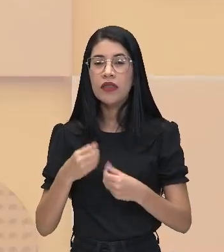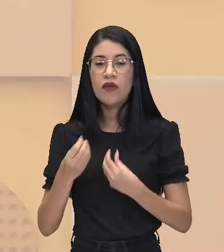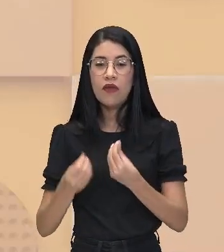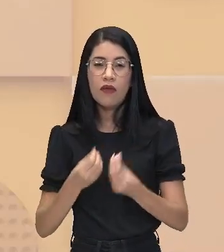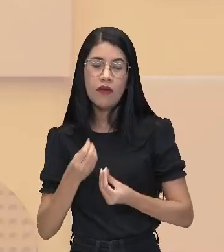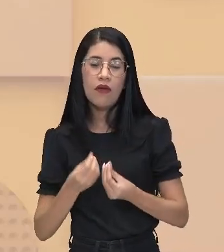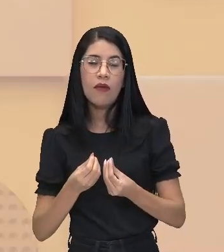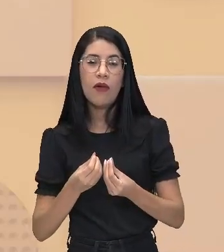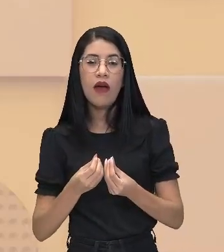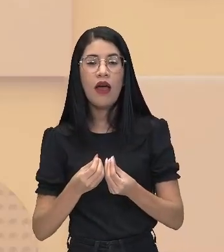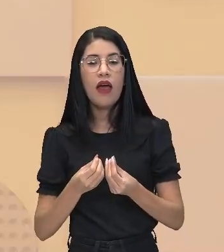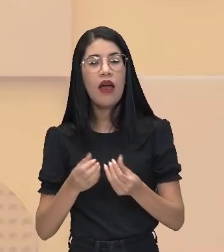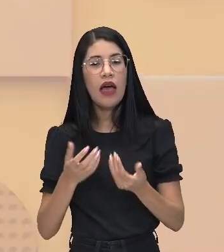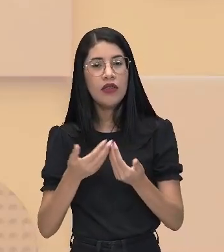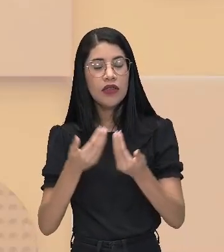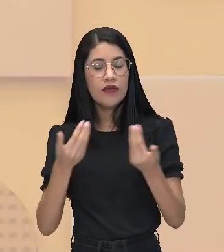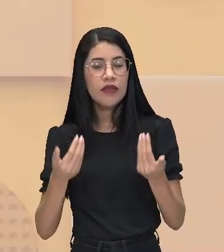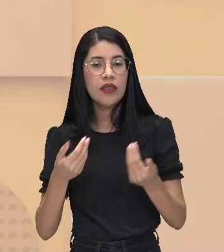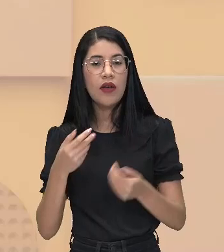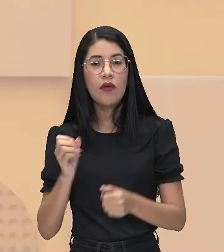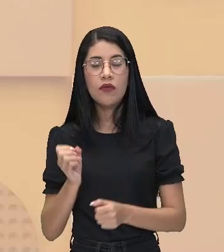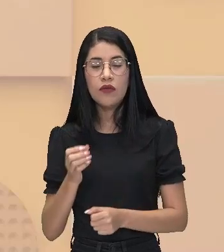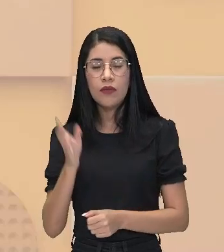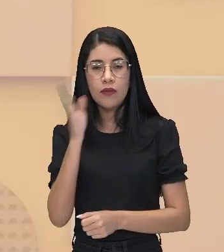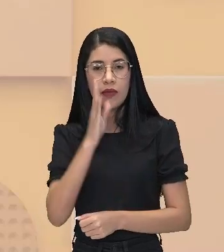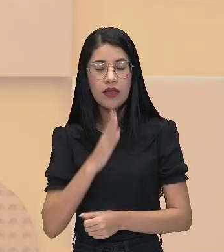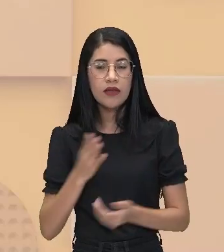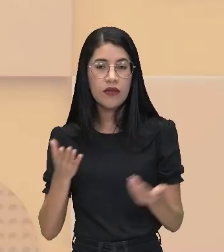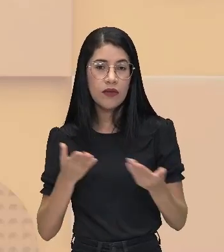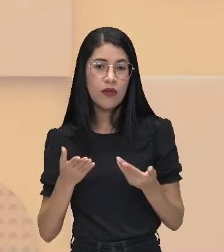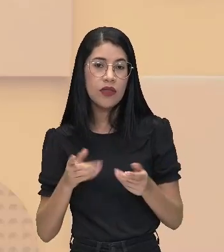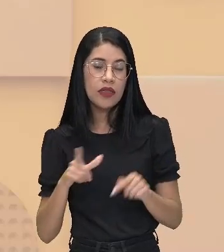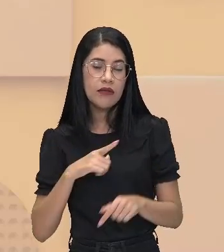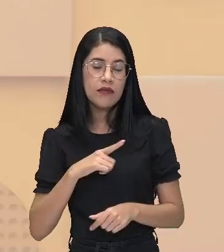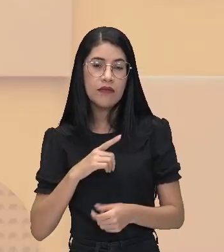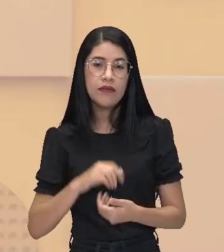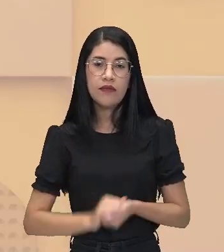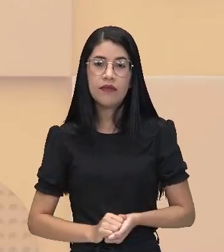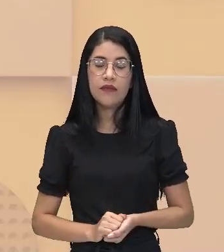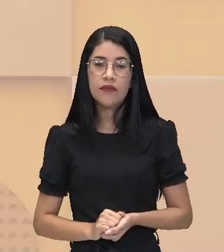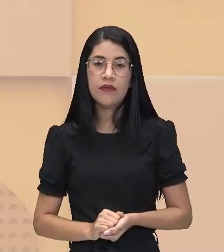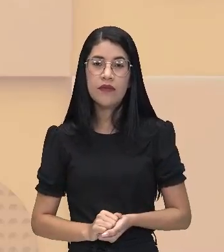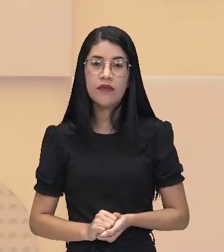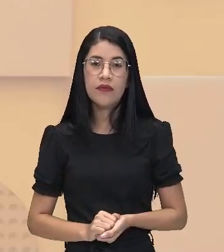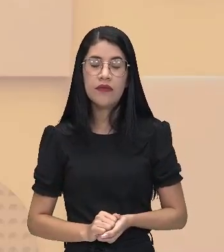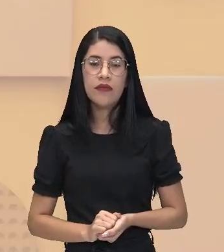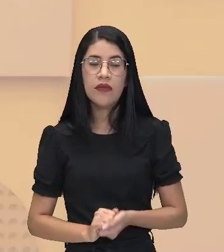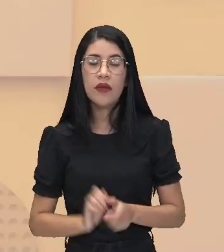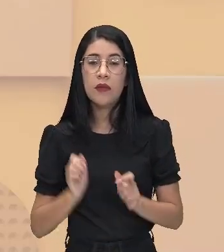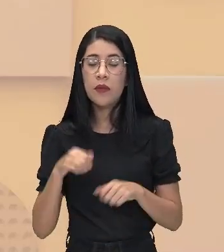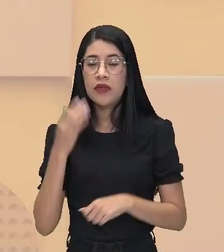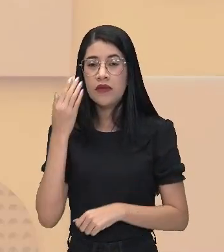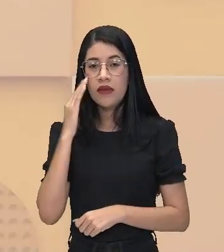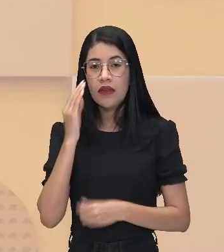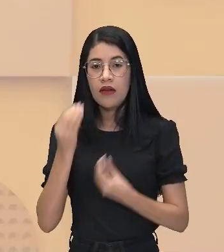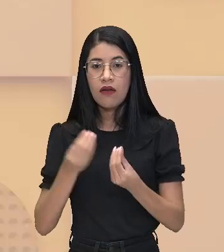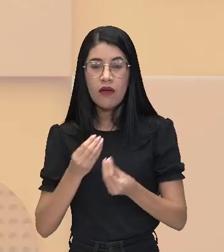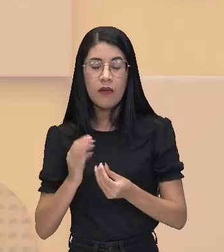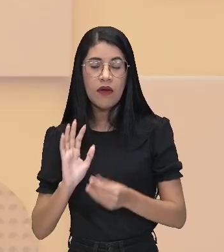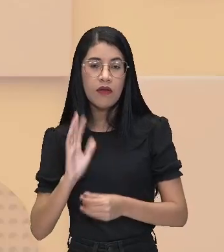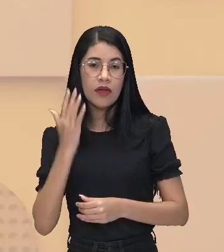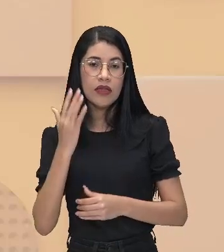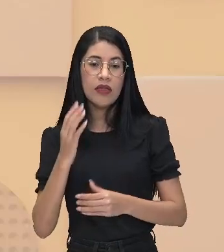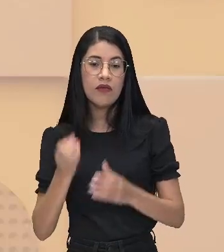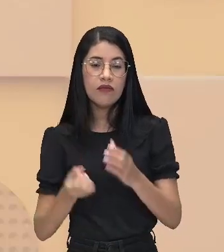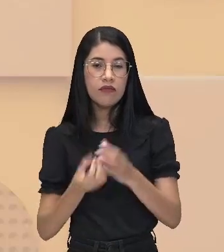para a divisão atual do território que a gente observa hoje, né? Então, para a gente entender esse processo de formação